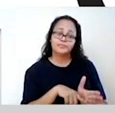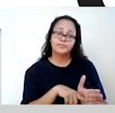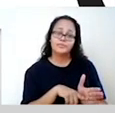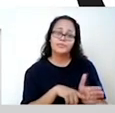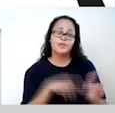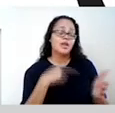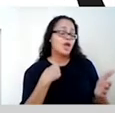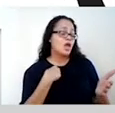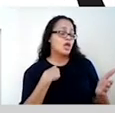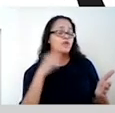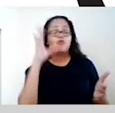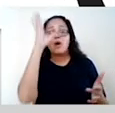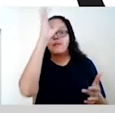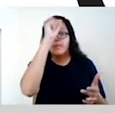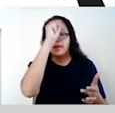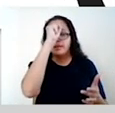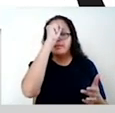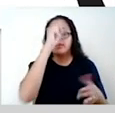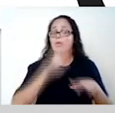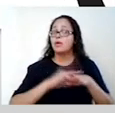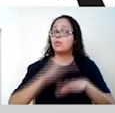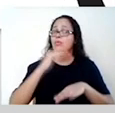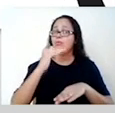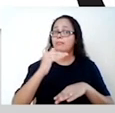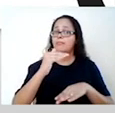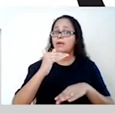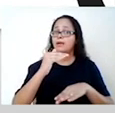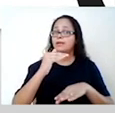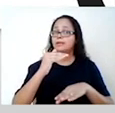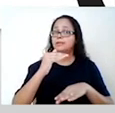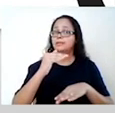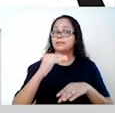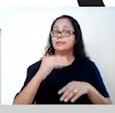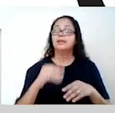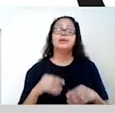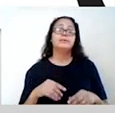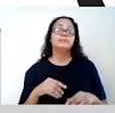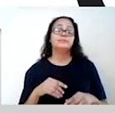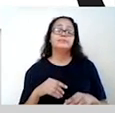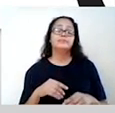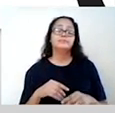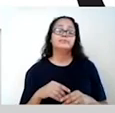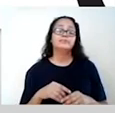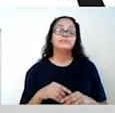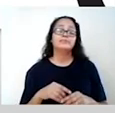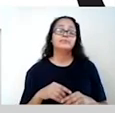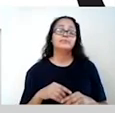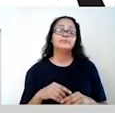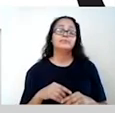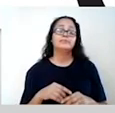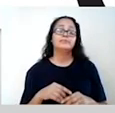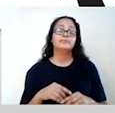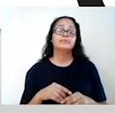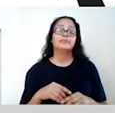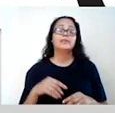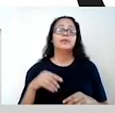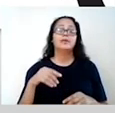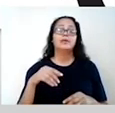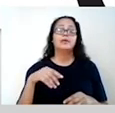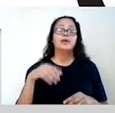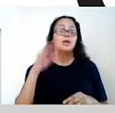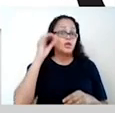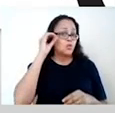vou aprendendo mais sobre aquele assunto, mesmo que às vezes eu não concorde com ele. E isso, né, em aprofundar